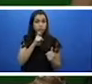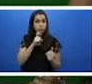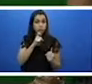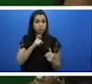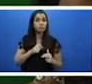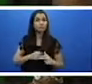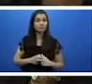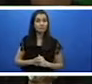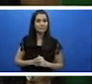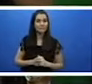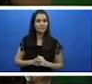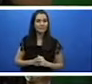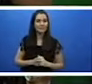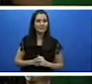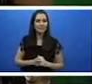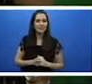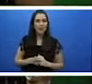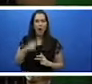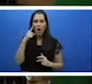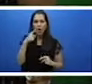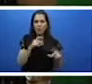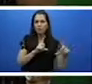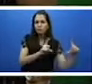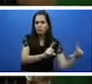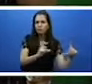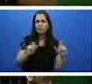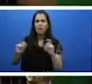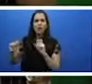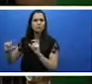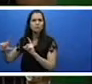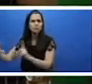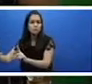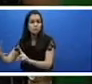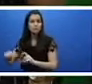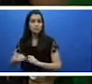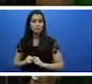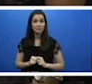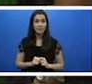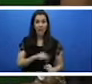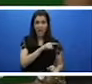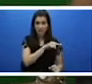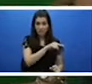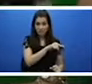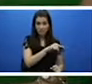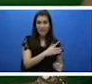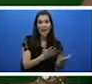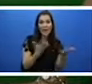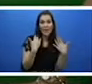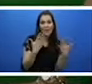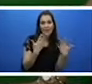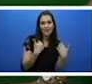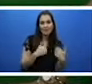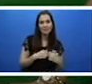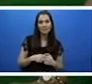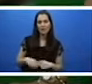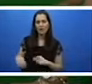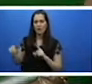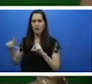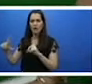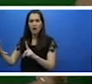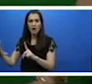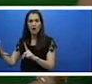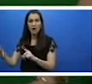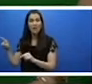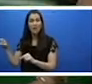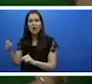as imagens a seguir de duas delas, olha. A raposa do Ártico no verão e a raposa do Ártico no